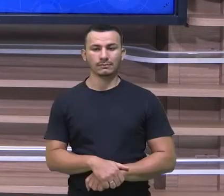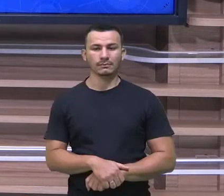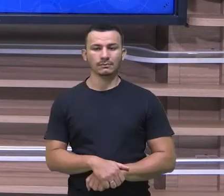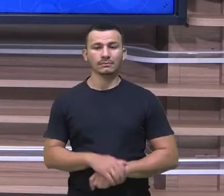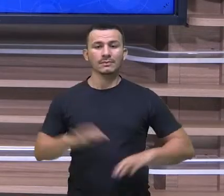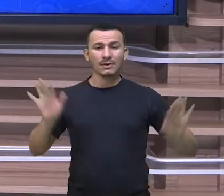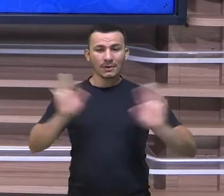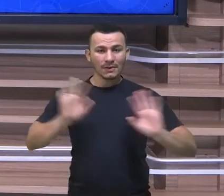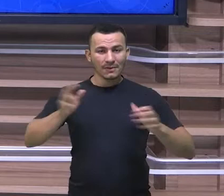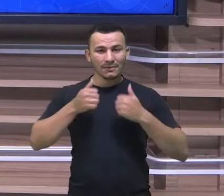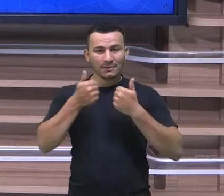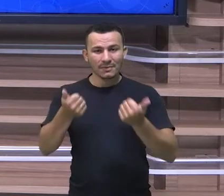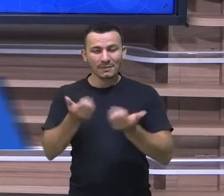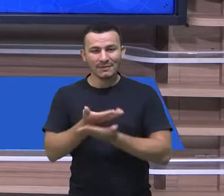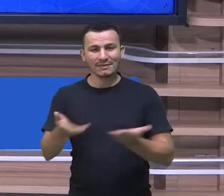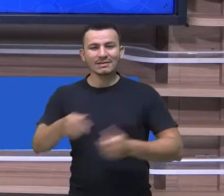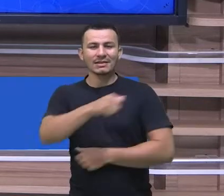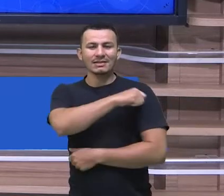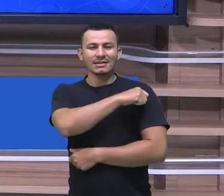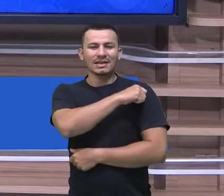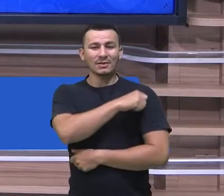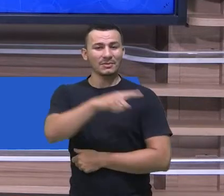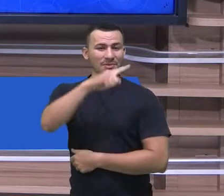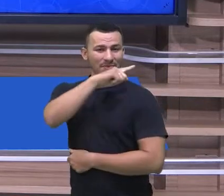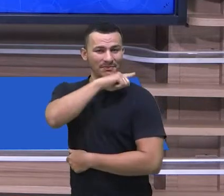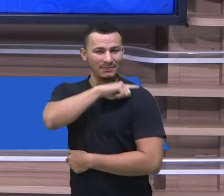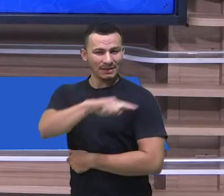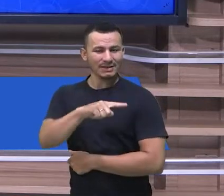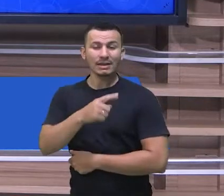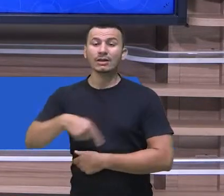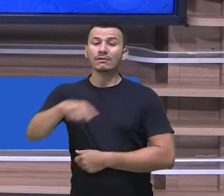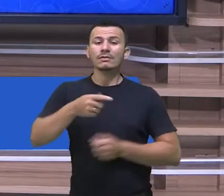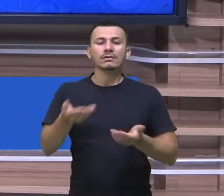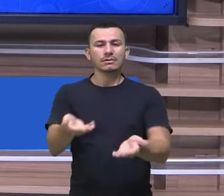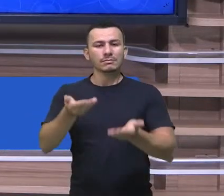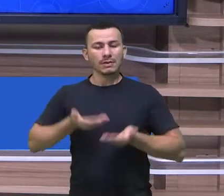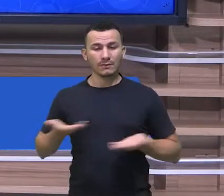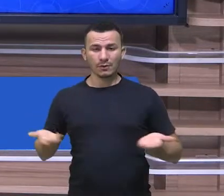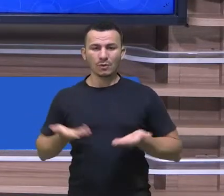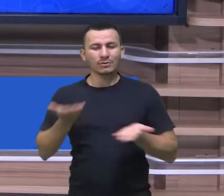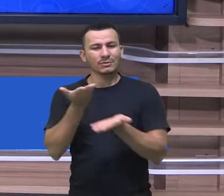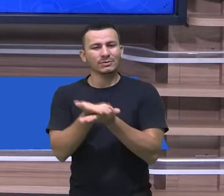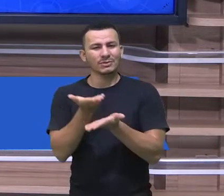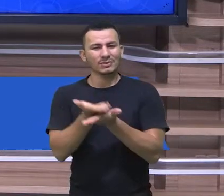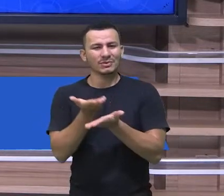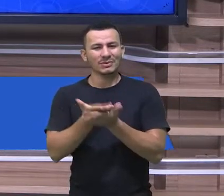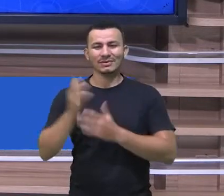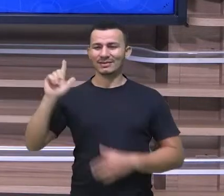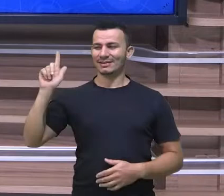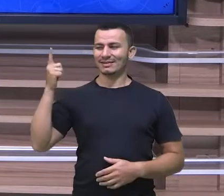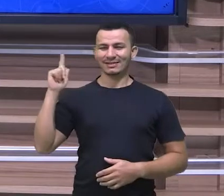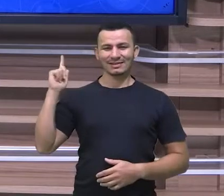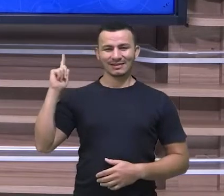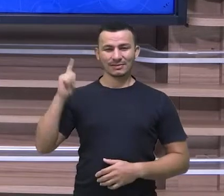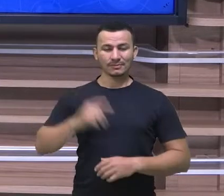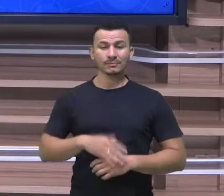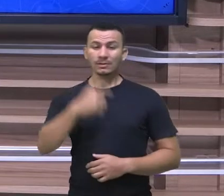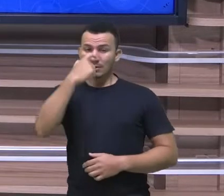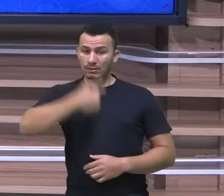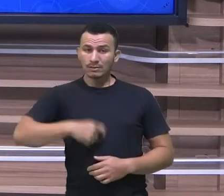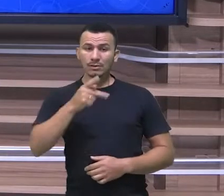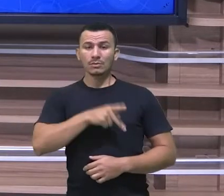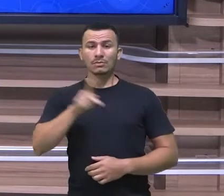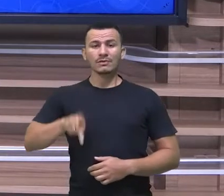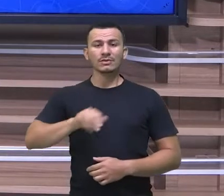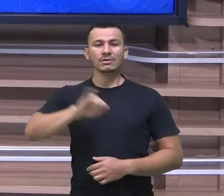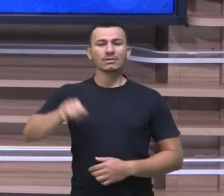Olá, queridos alunos do primeira série do ensino médio, sejam bem-vindos a mais uma aula de Geografia. Eu sou a professora